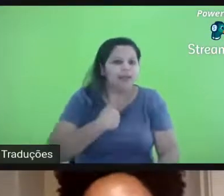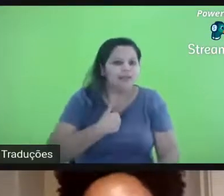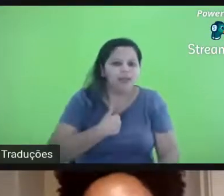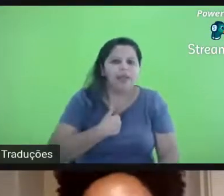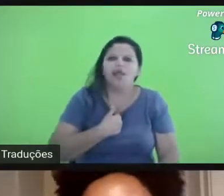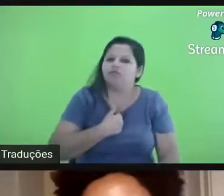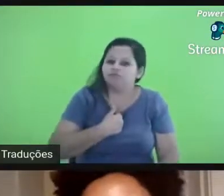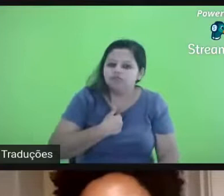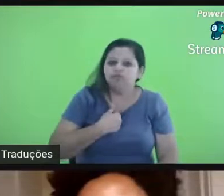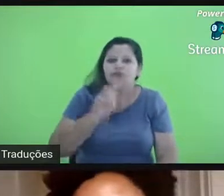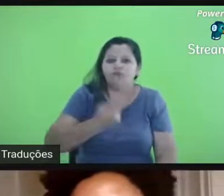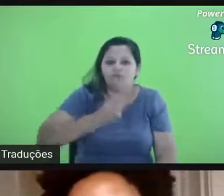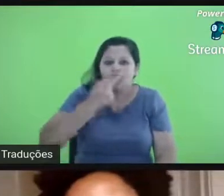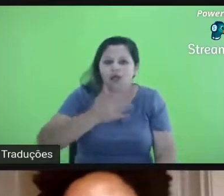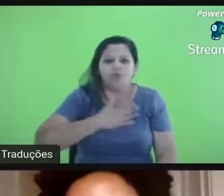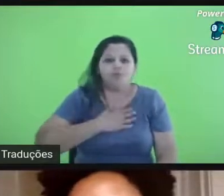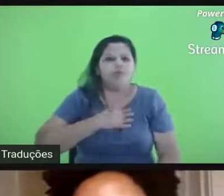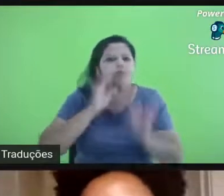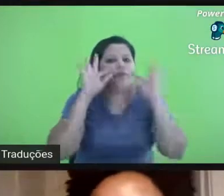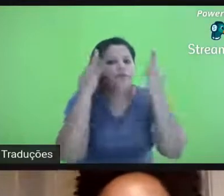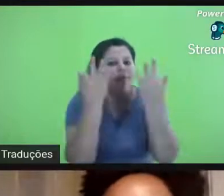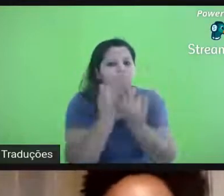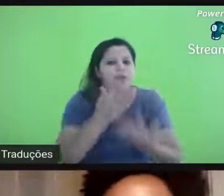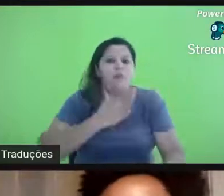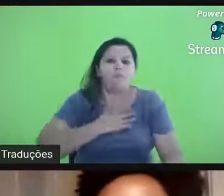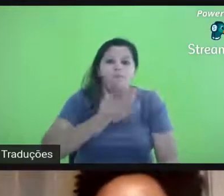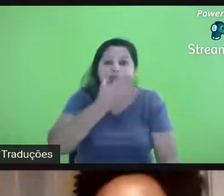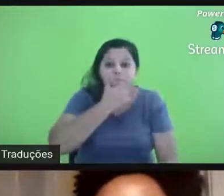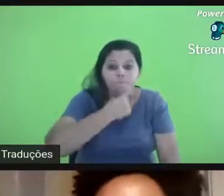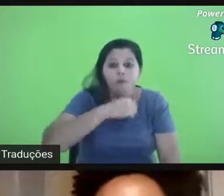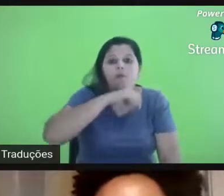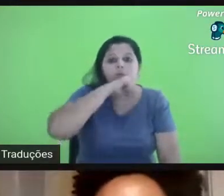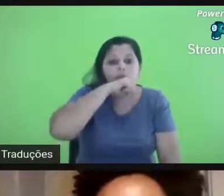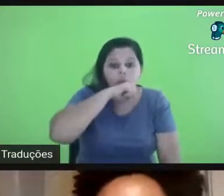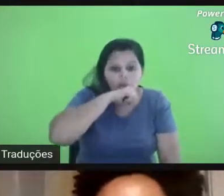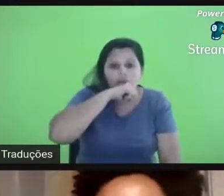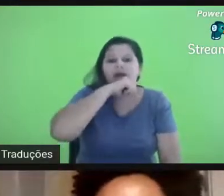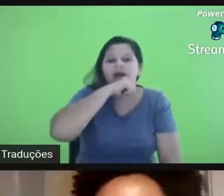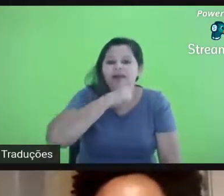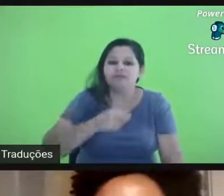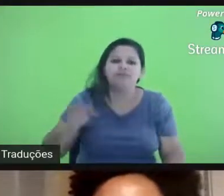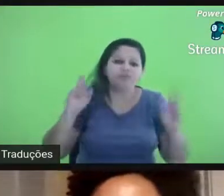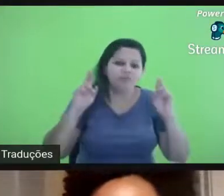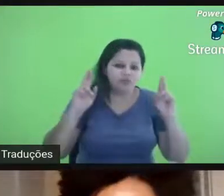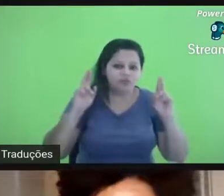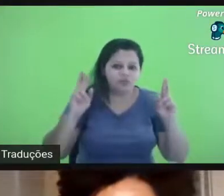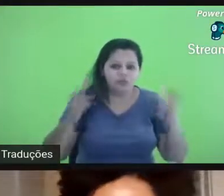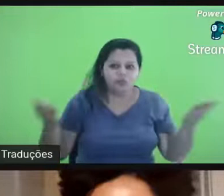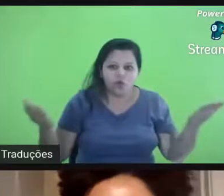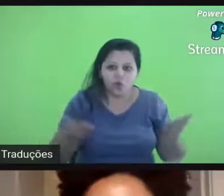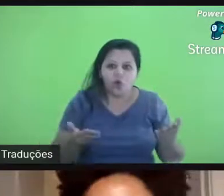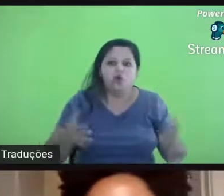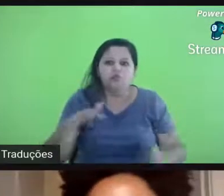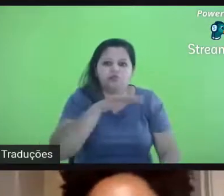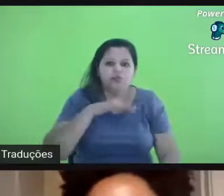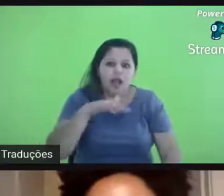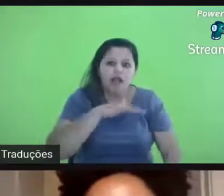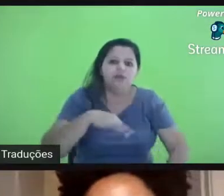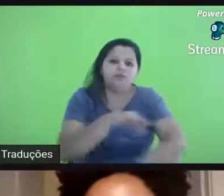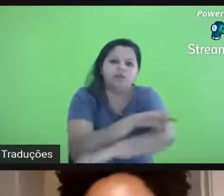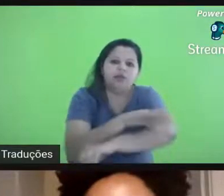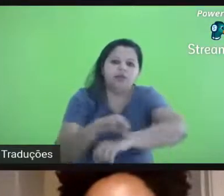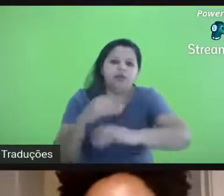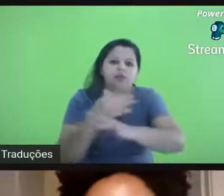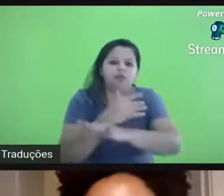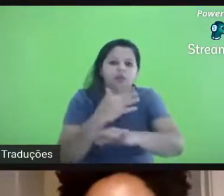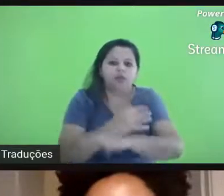ressaltar a minha família, a importância do meu pai também, construtor aí, para que eu esteja hoje nessa área de arquitetura e urbanismo. E até hoje